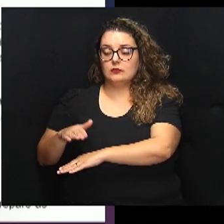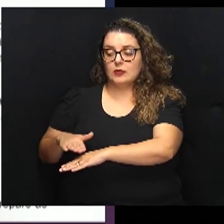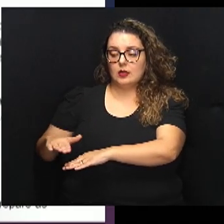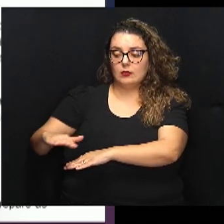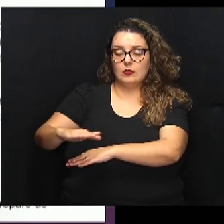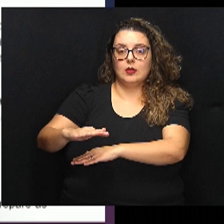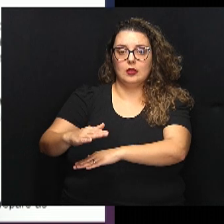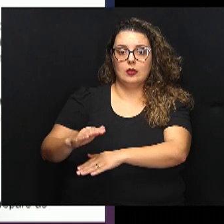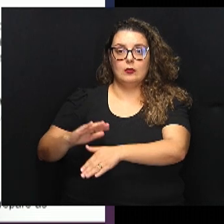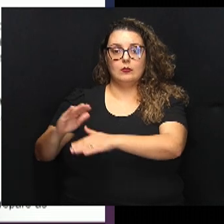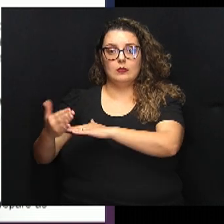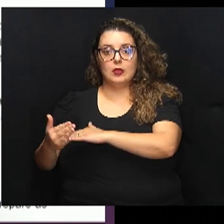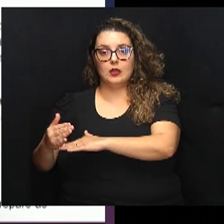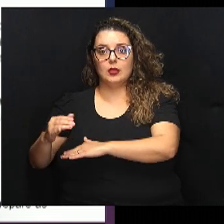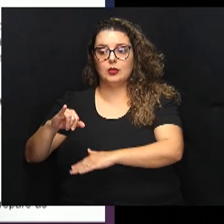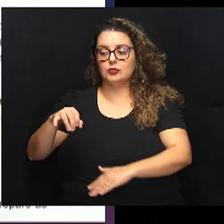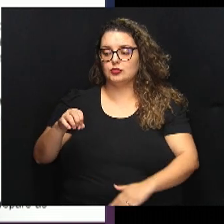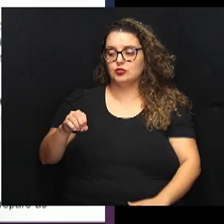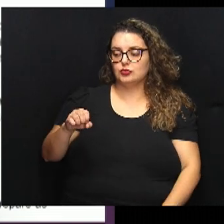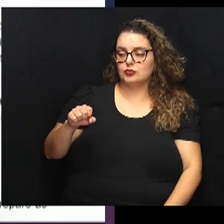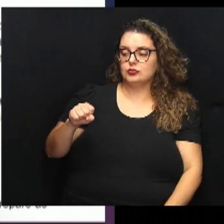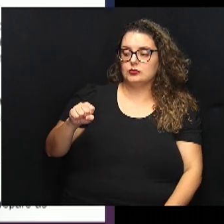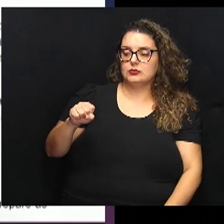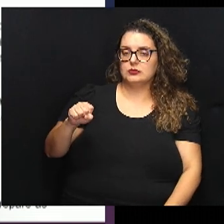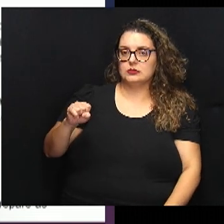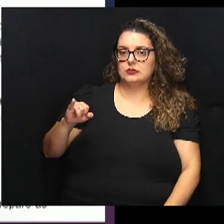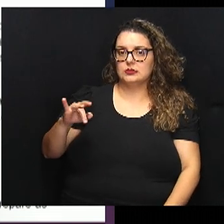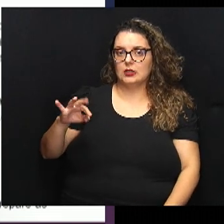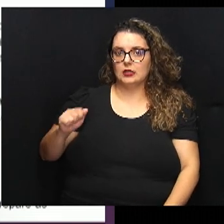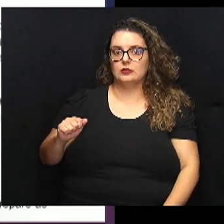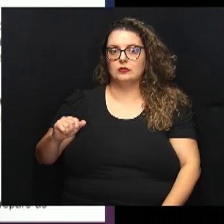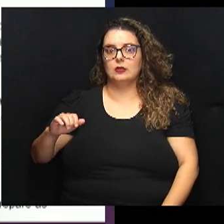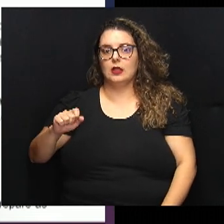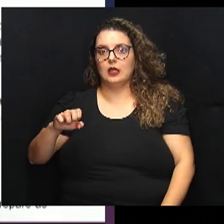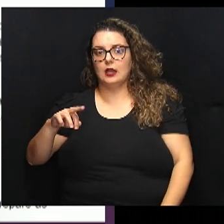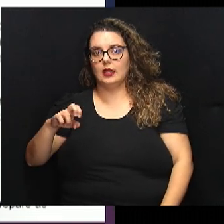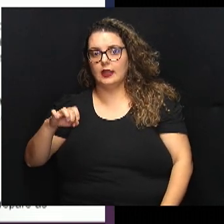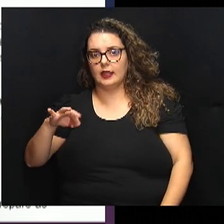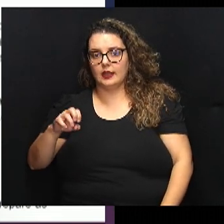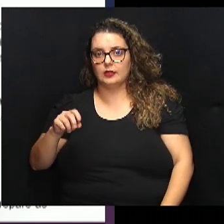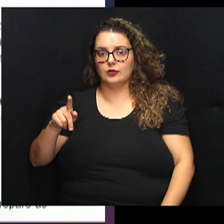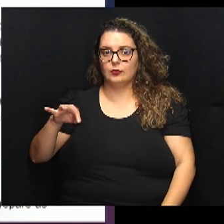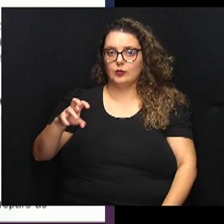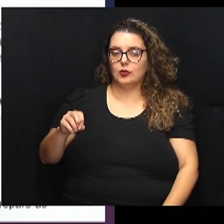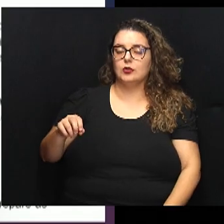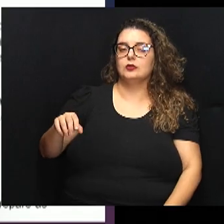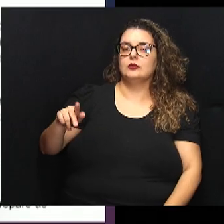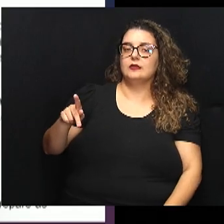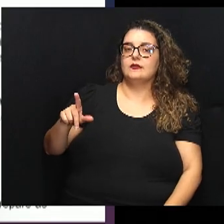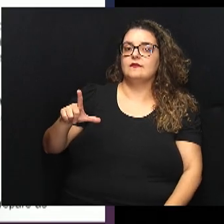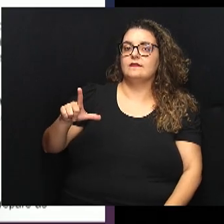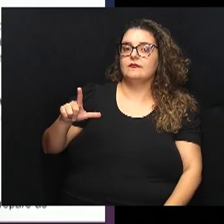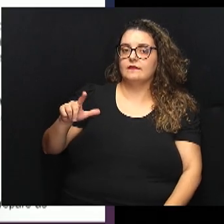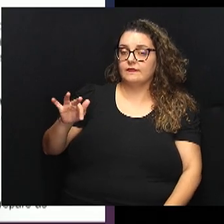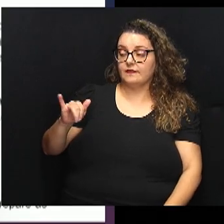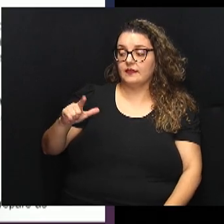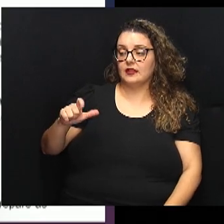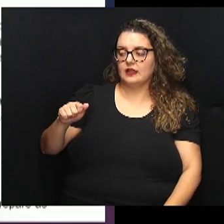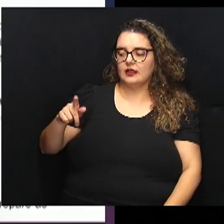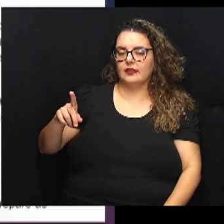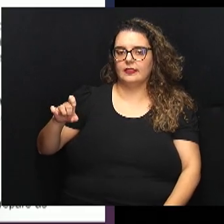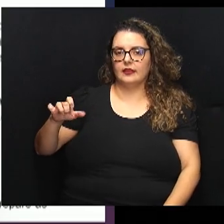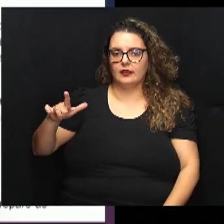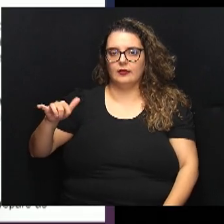os bairros Josiária, Aeroporto e também Filadélfia. De acordo com o vereador, o muro de concreto,